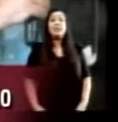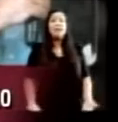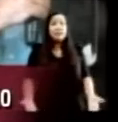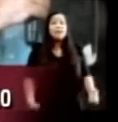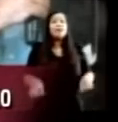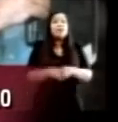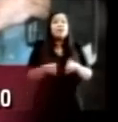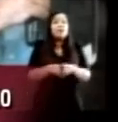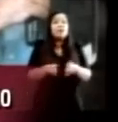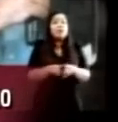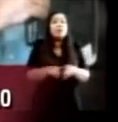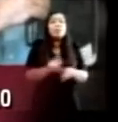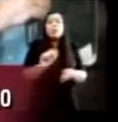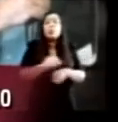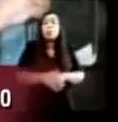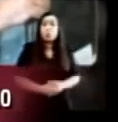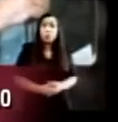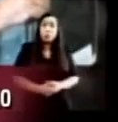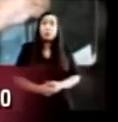E na realidade, também